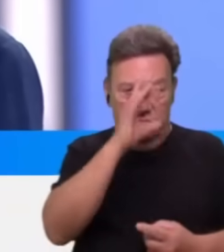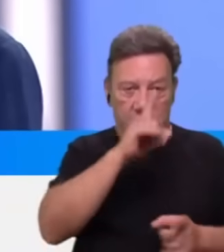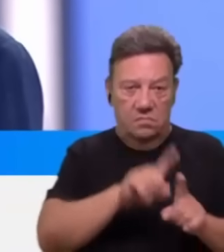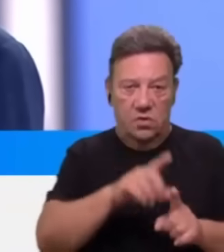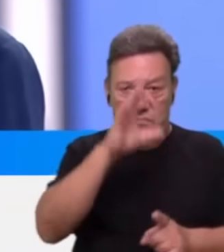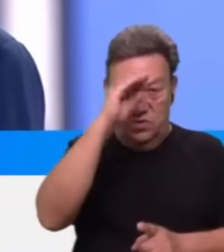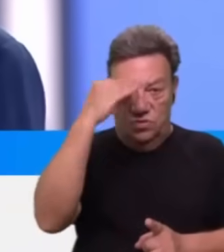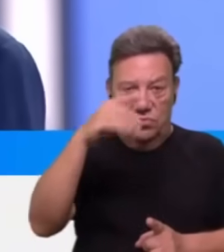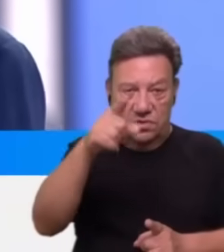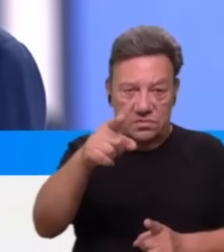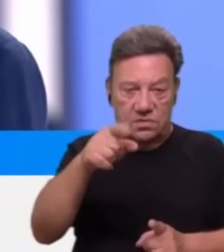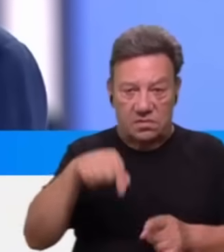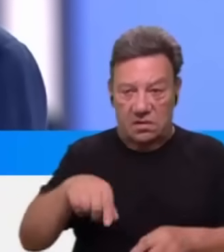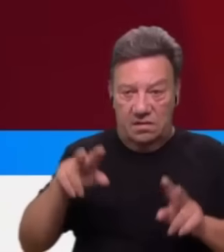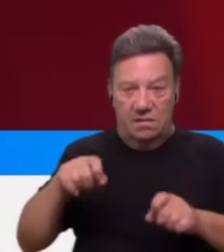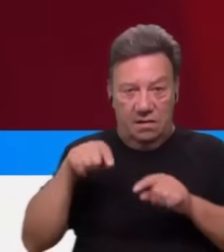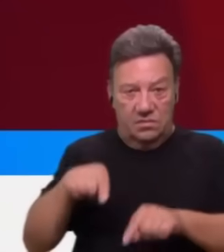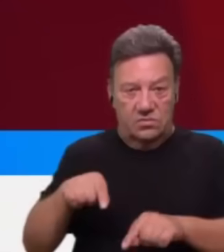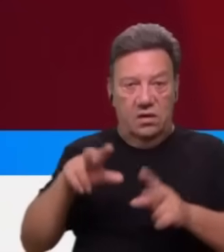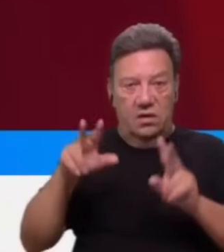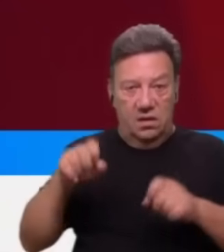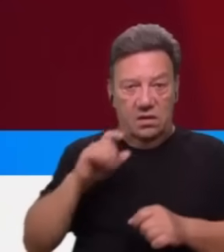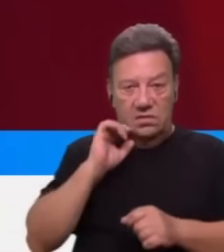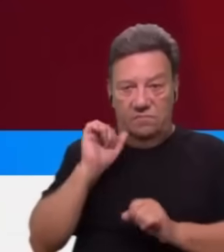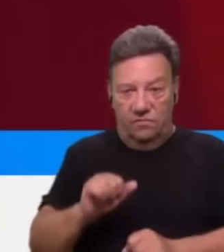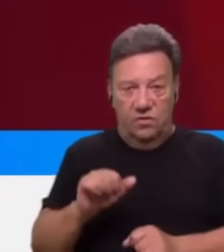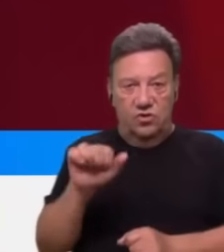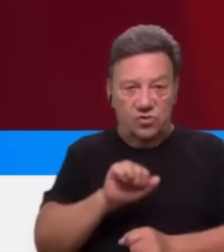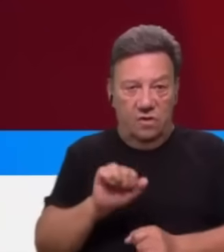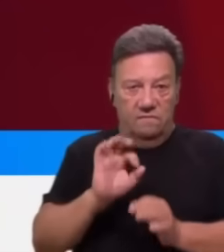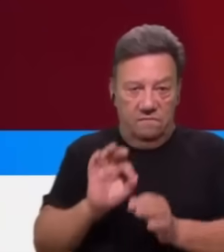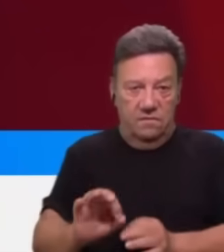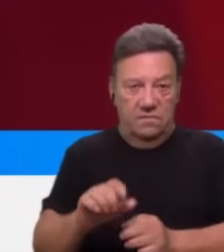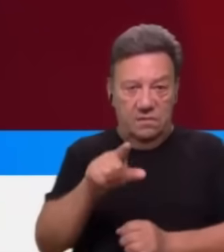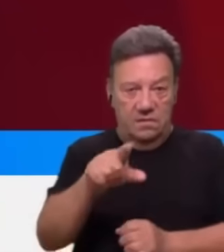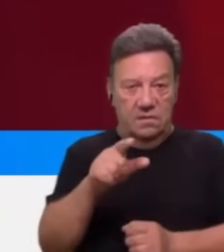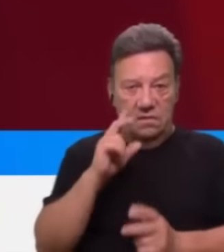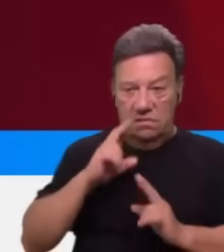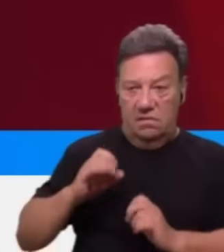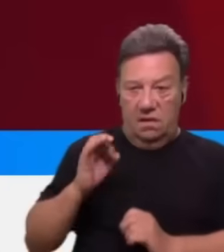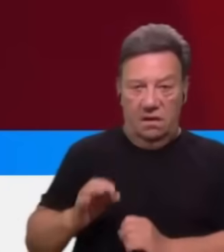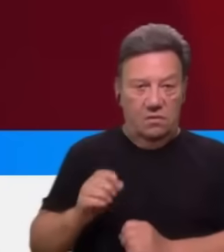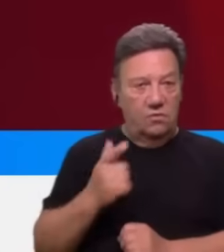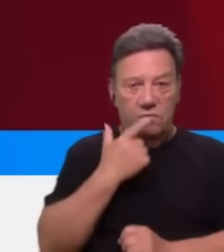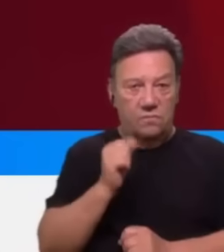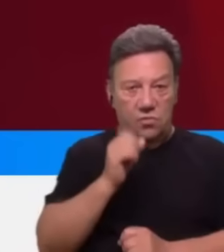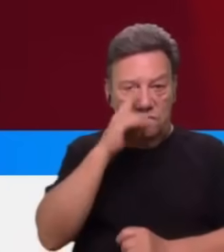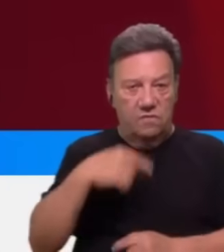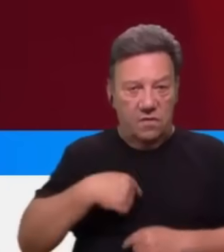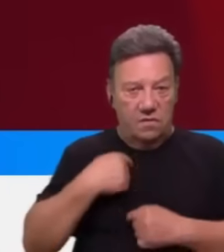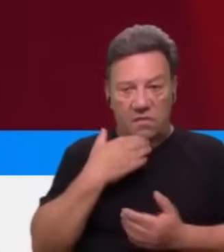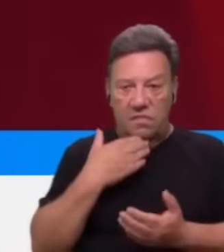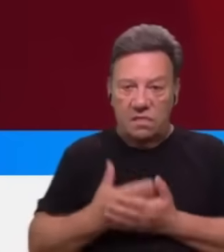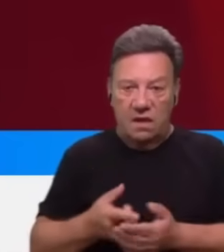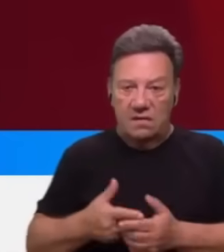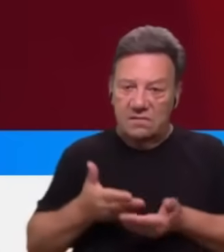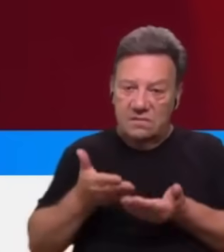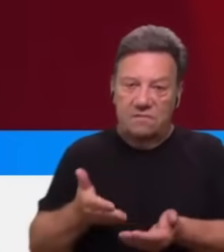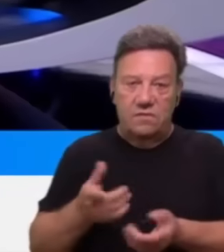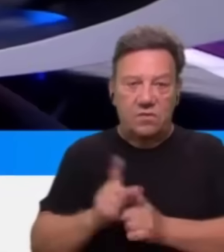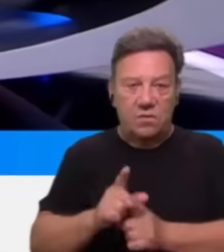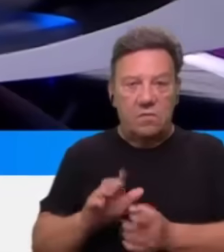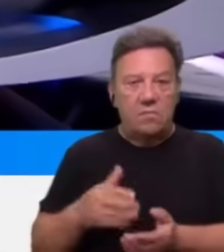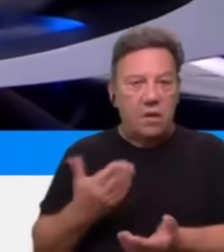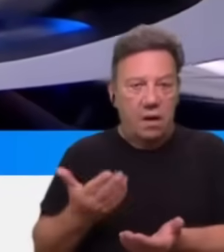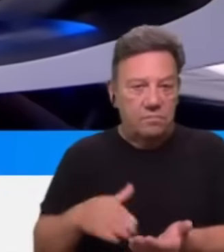do ministro da educação neste caso que é um caso específico geográficamente detectado não pode o governo dar incentivos com uma